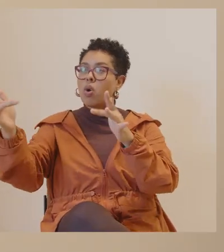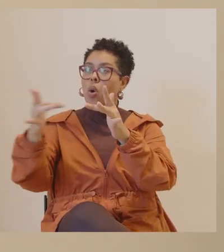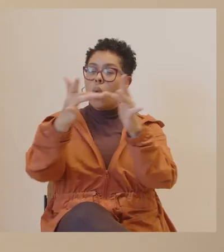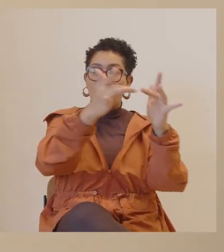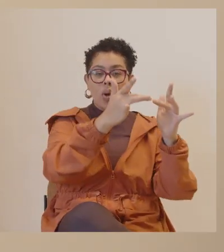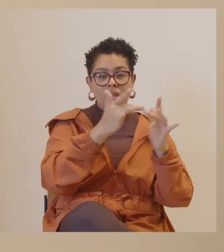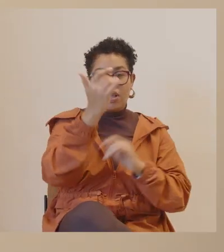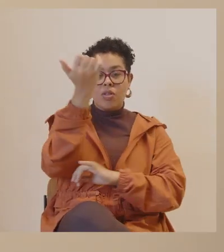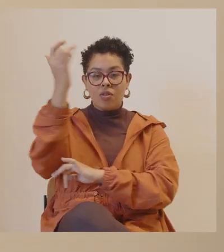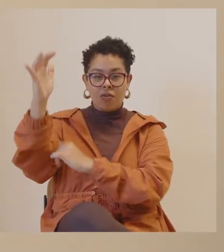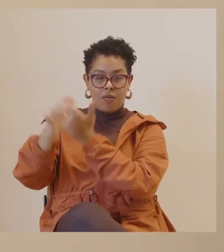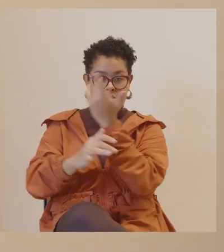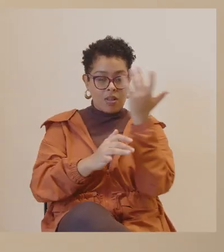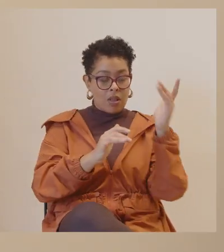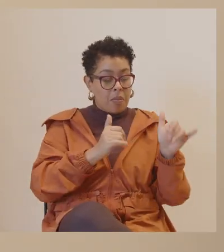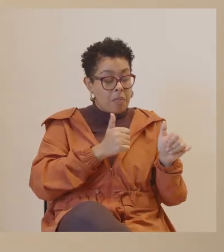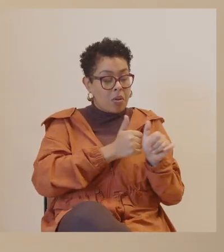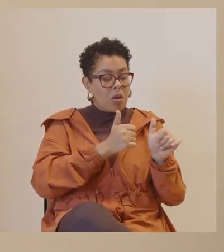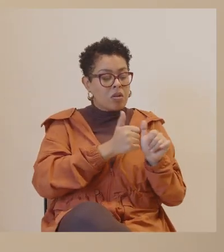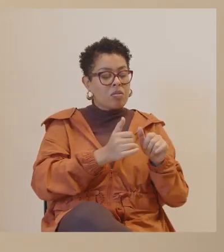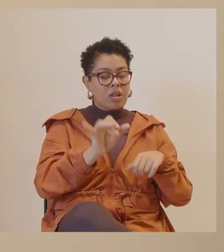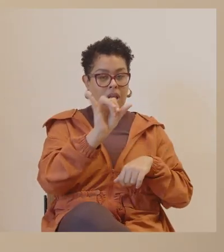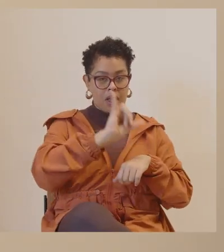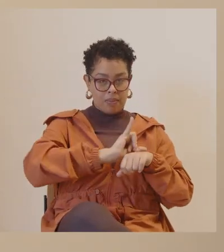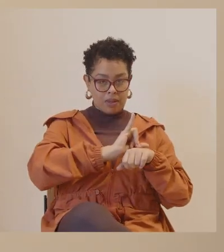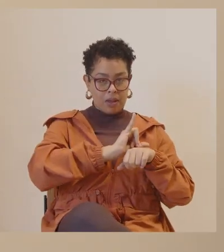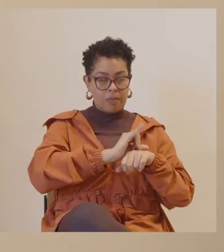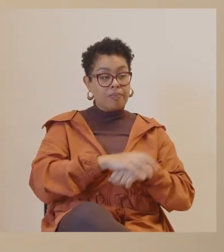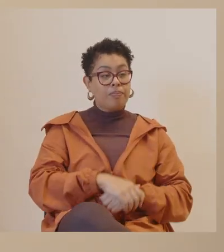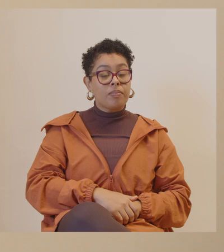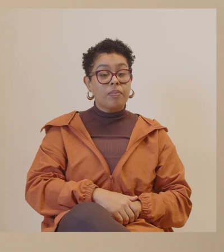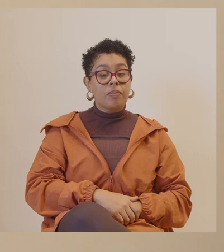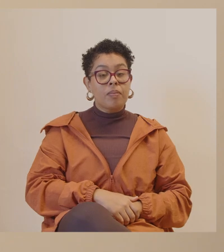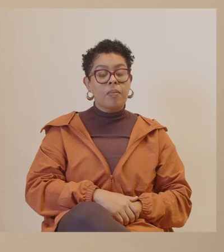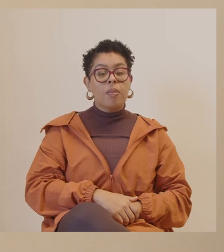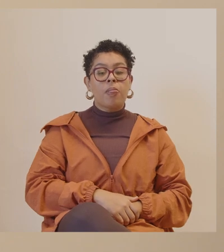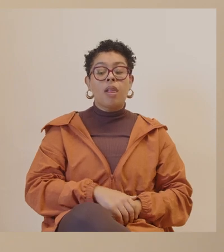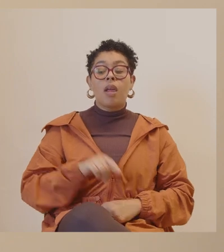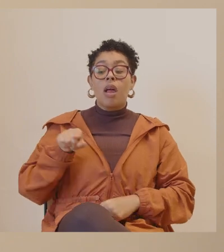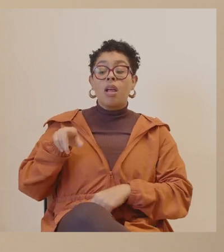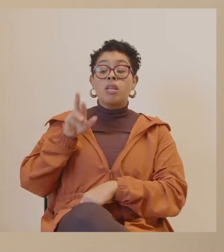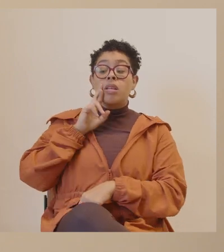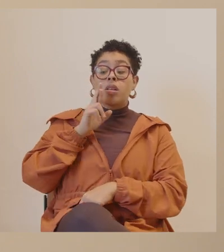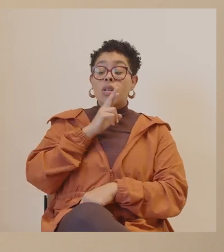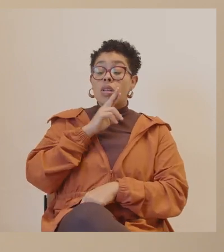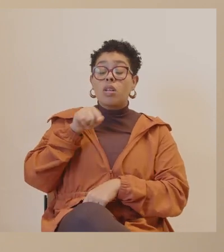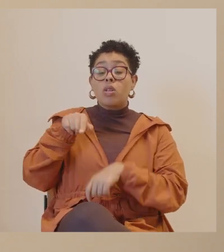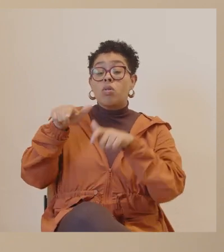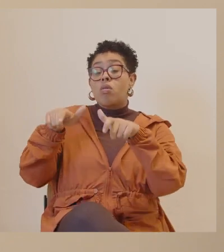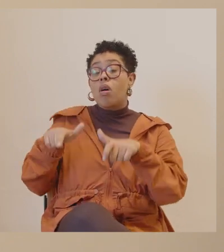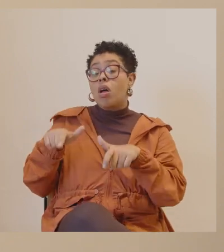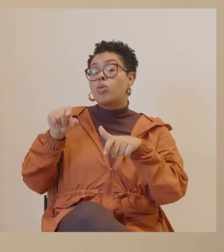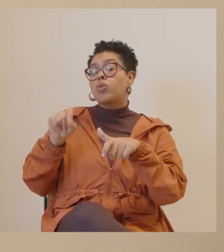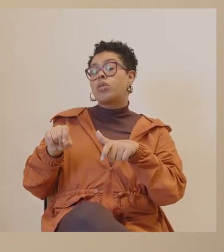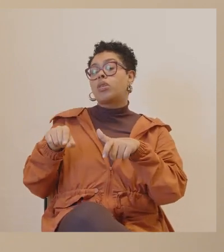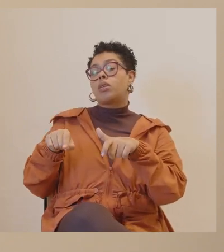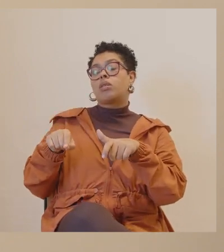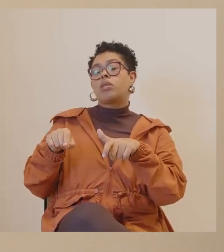parques, etc., nos arredores de Paris. E, no La Grenouillère, a tentativa dele é